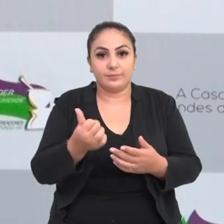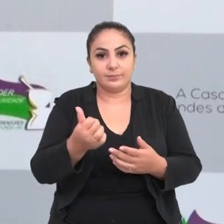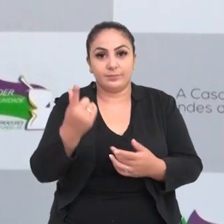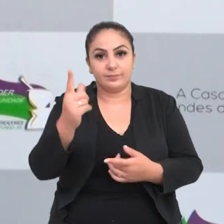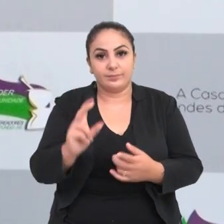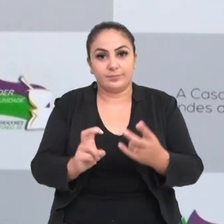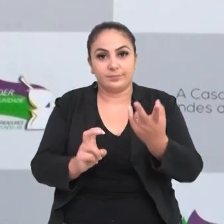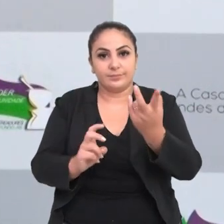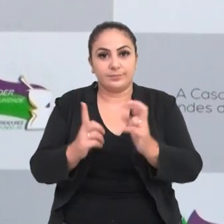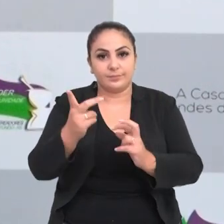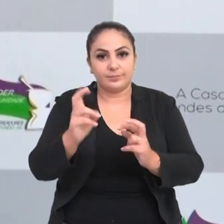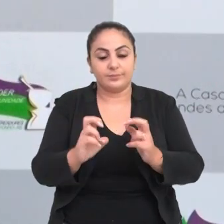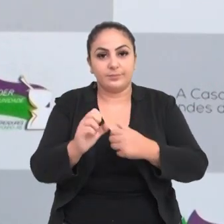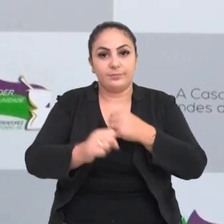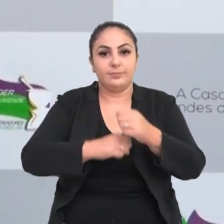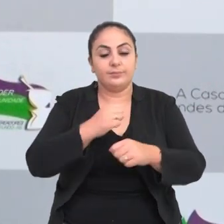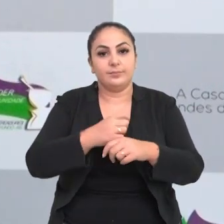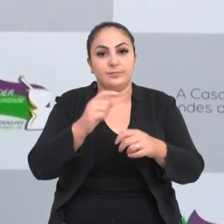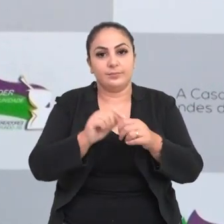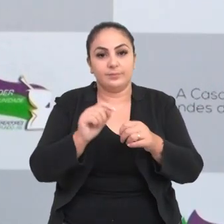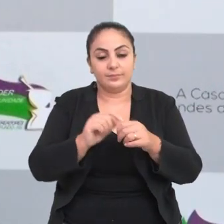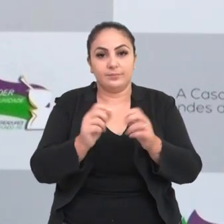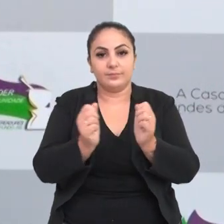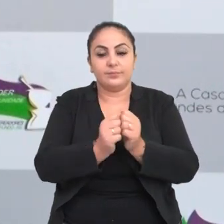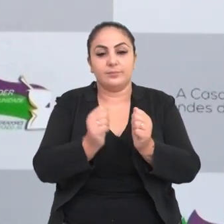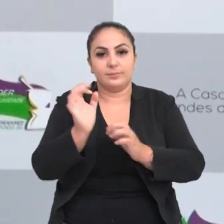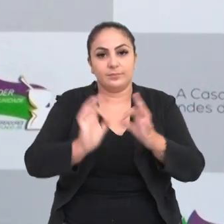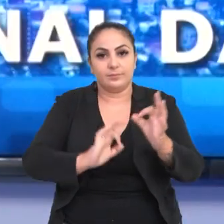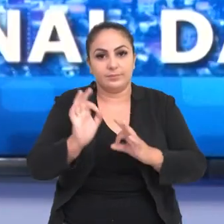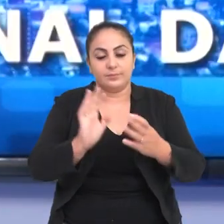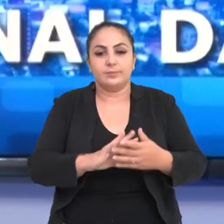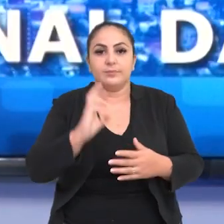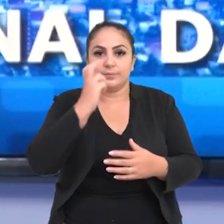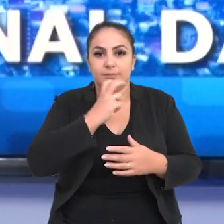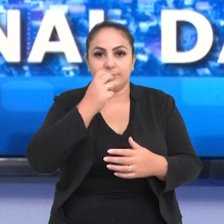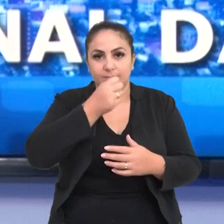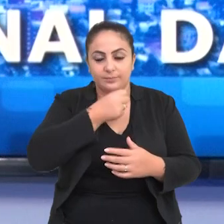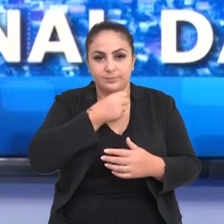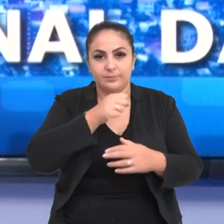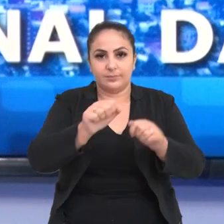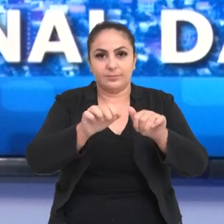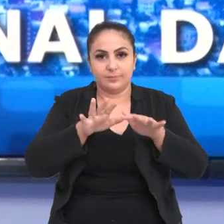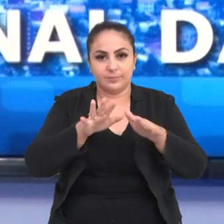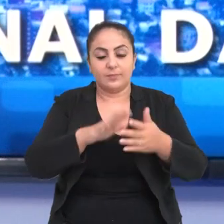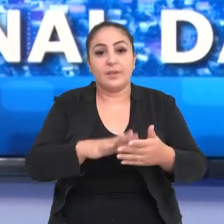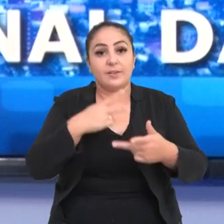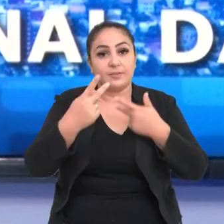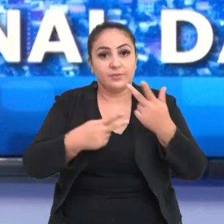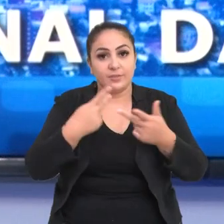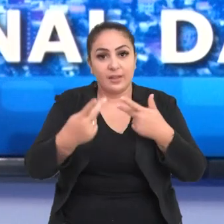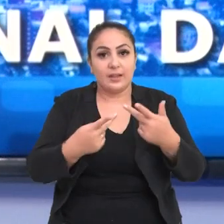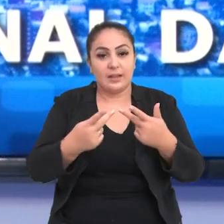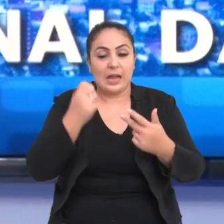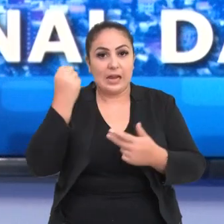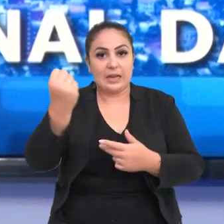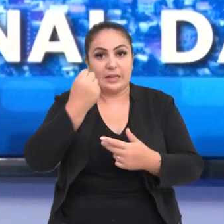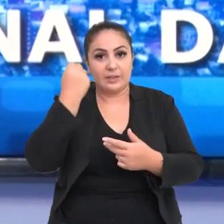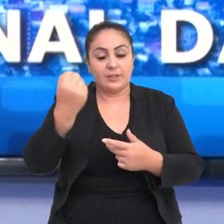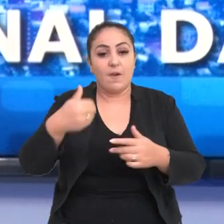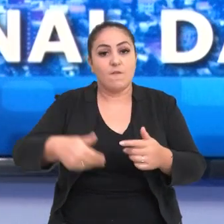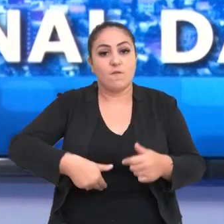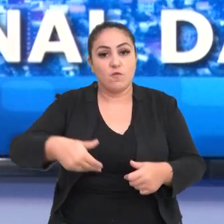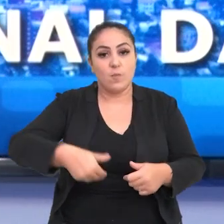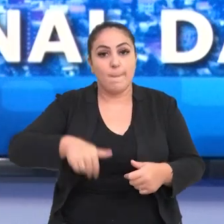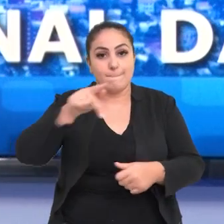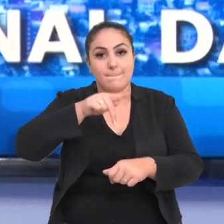6 quinzenas anuais para ser construído então junto desse projeto. Oradora do Grande Expediente destaca agravamento